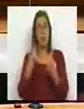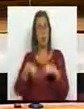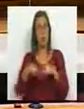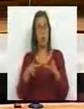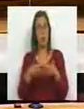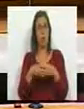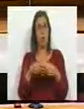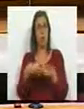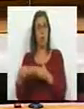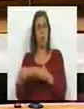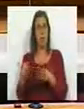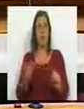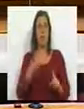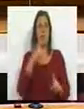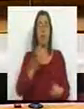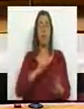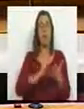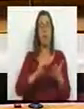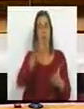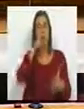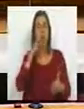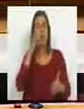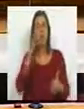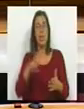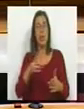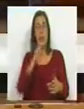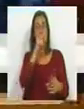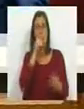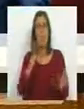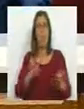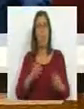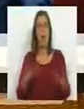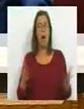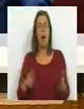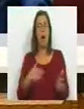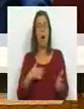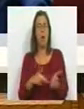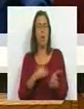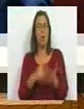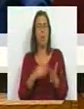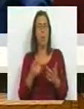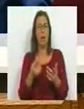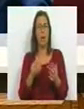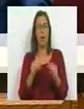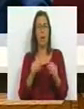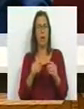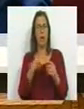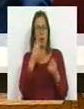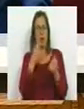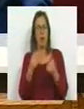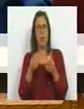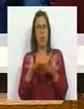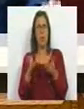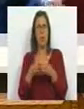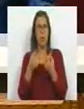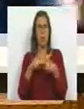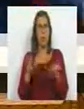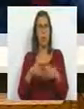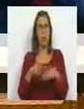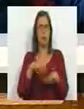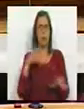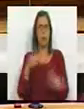Conferência de Líderes. E não ser aquilo que dizia o Senhor Secretário de Estado sem microfone, que é: não esperem um tratamento simétrico entre os grupos